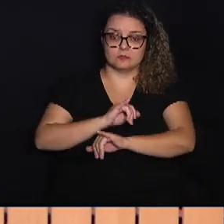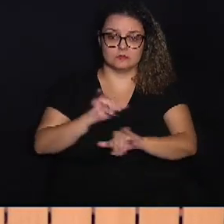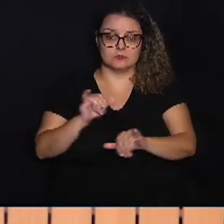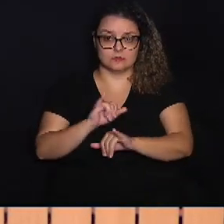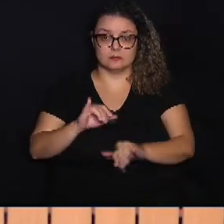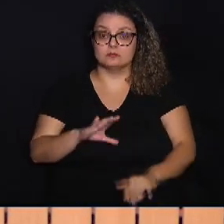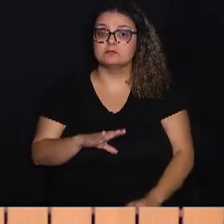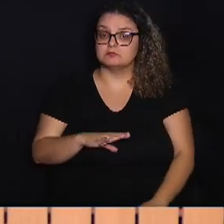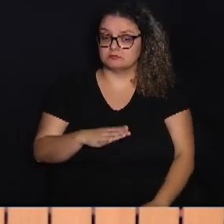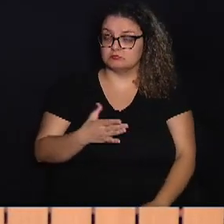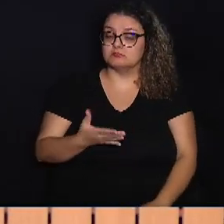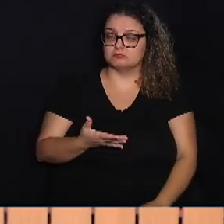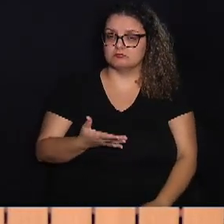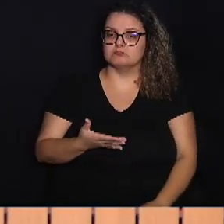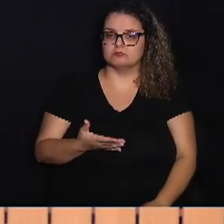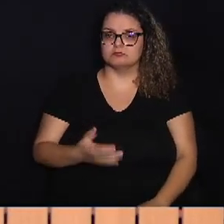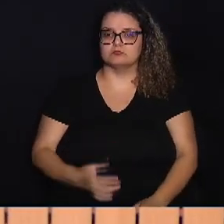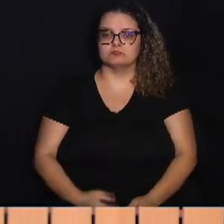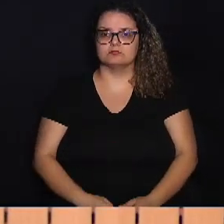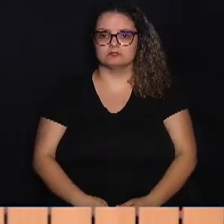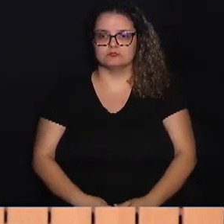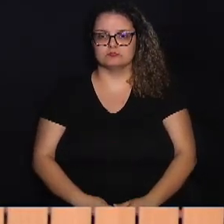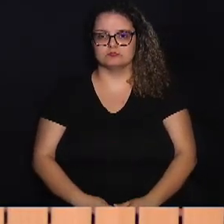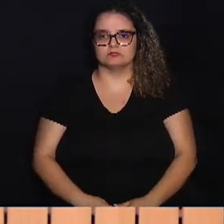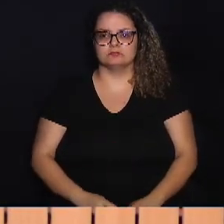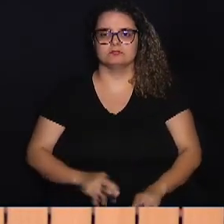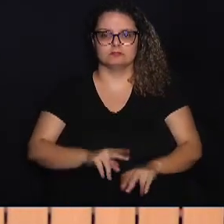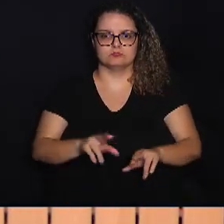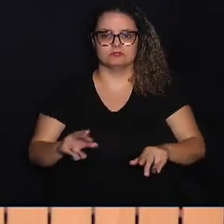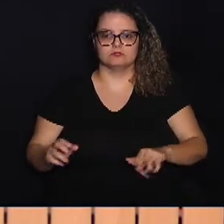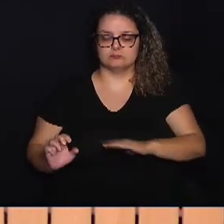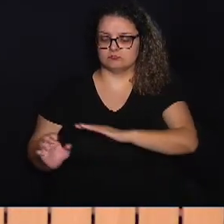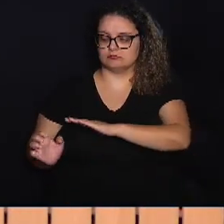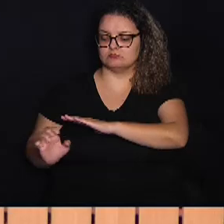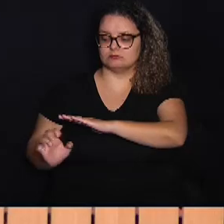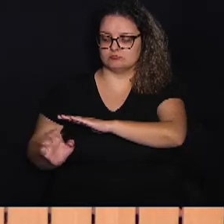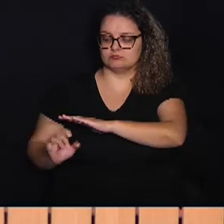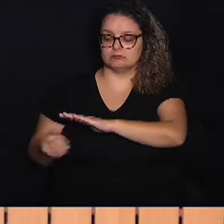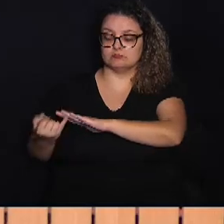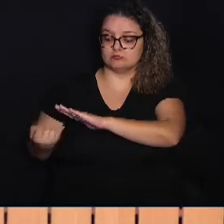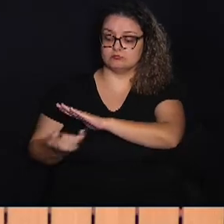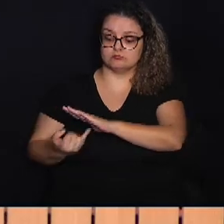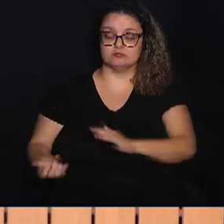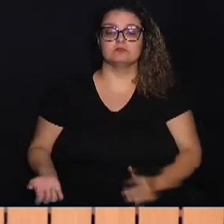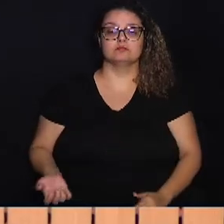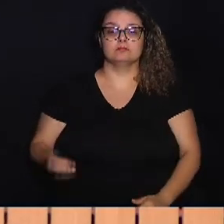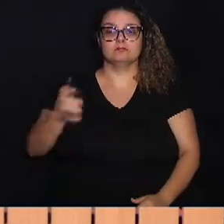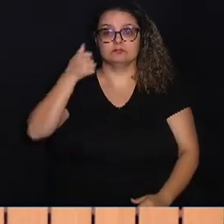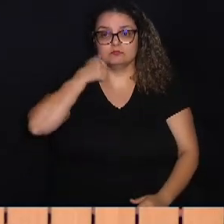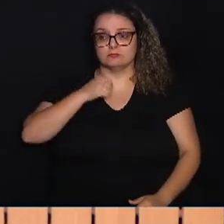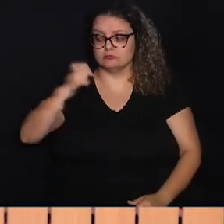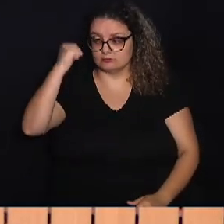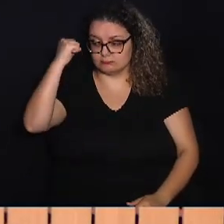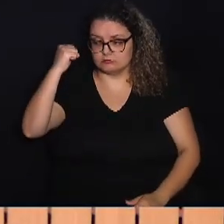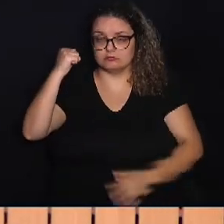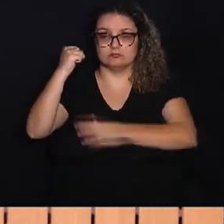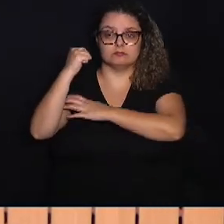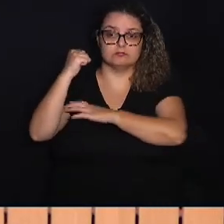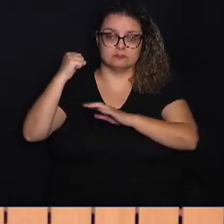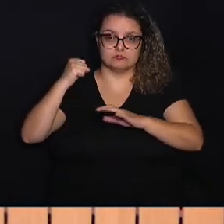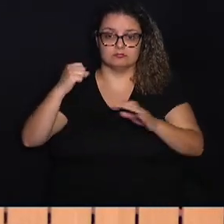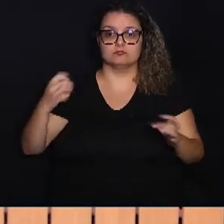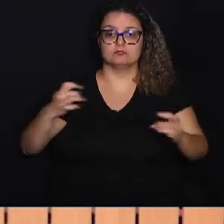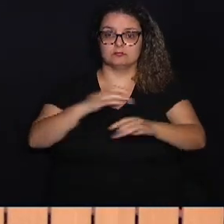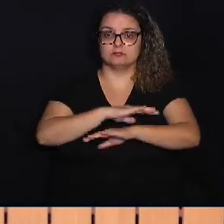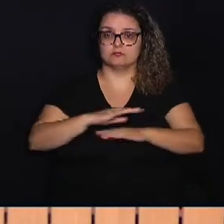corajosa que muitas entidades feministas de Combate à violência e de combate ao racismo estão